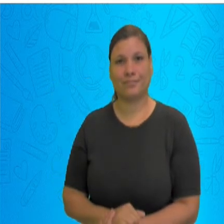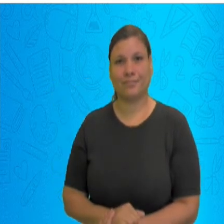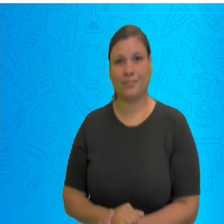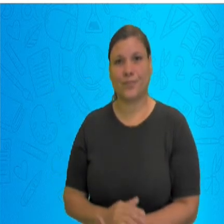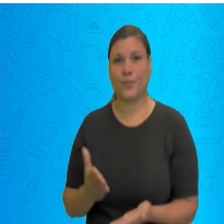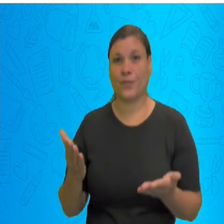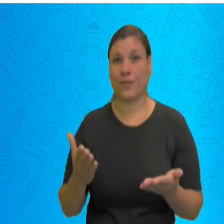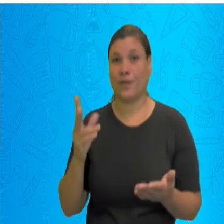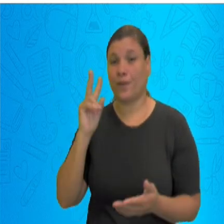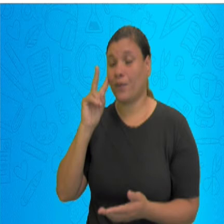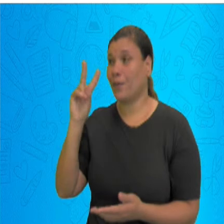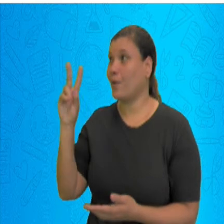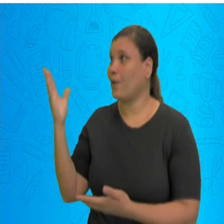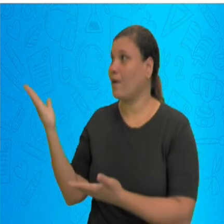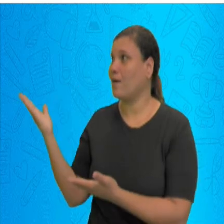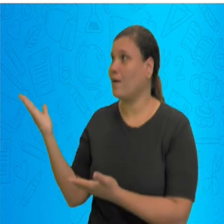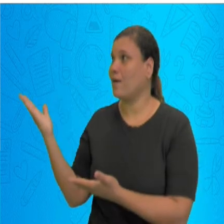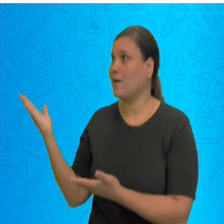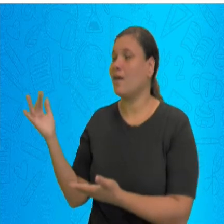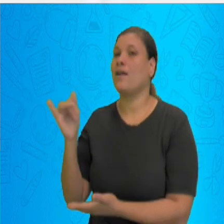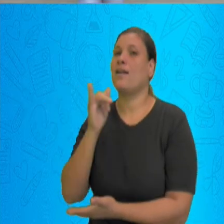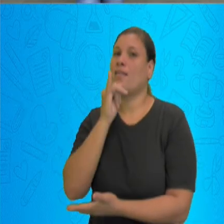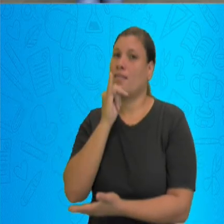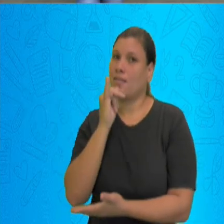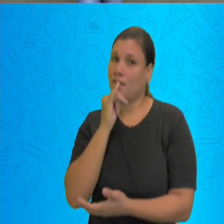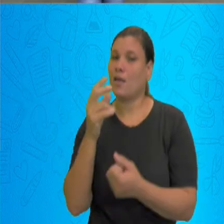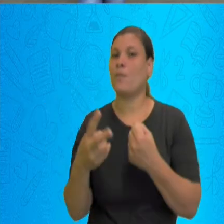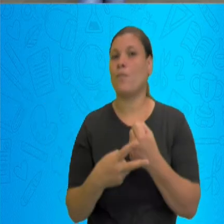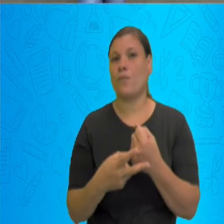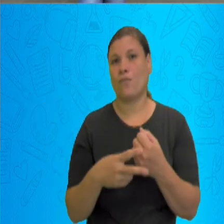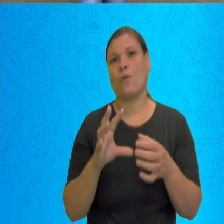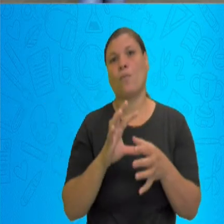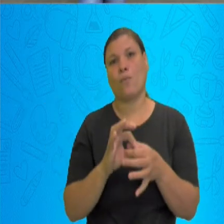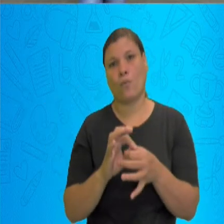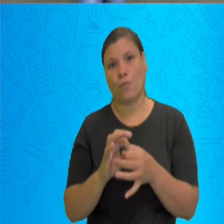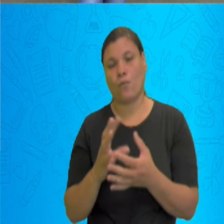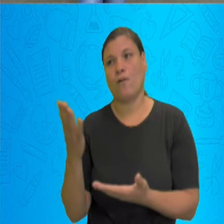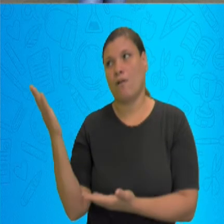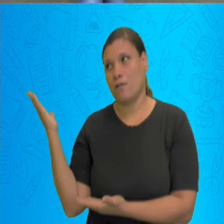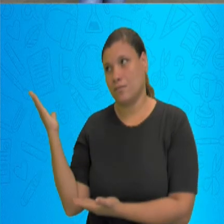Aí os verbos conjugados no futuro do pretérito,